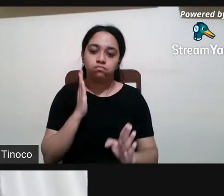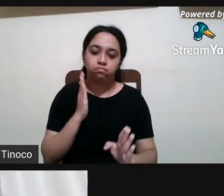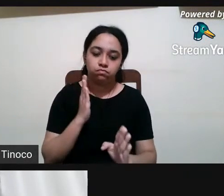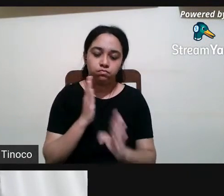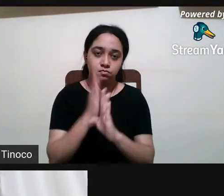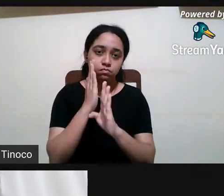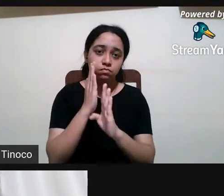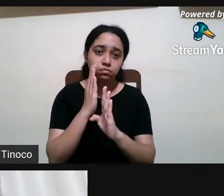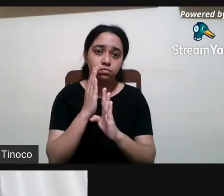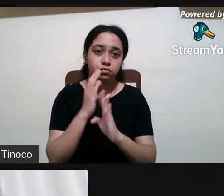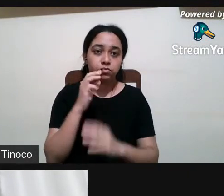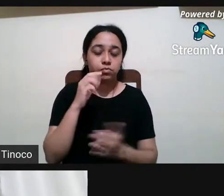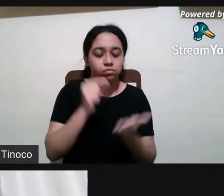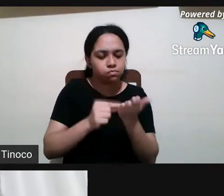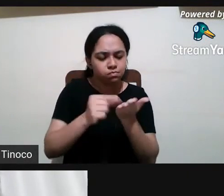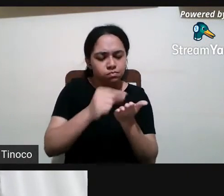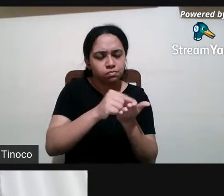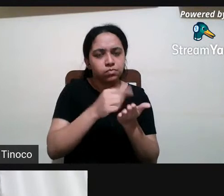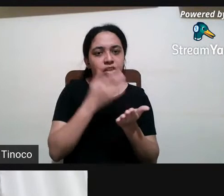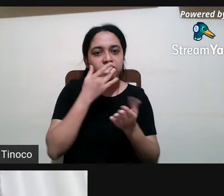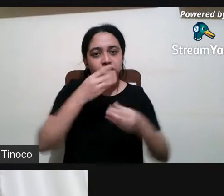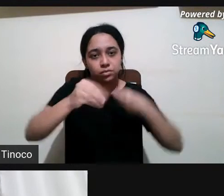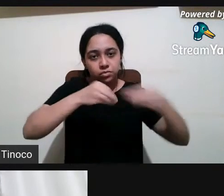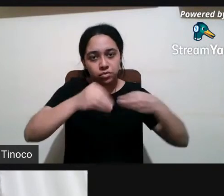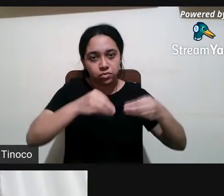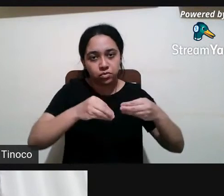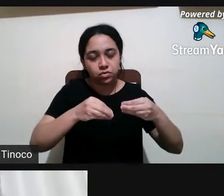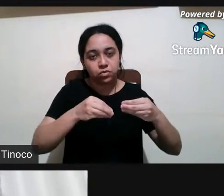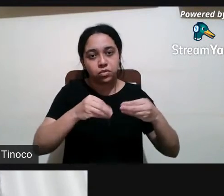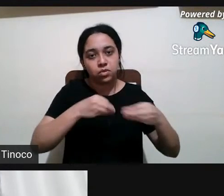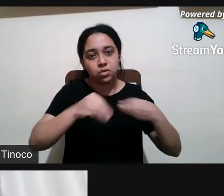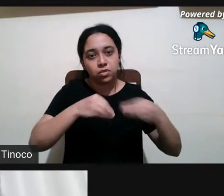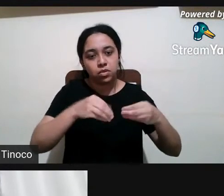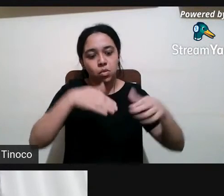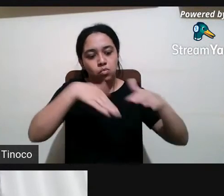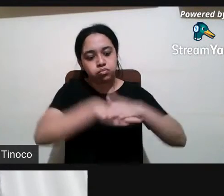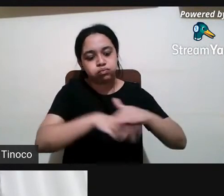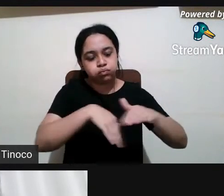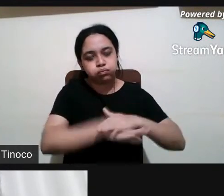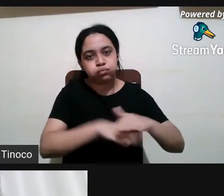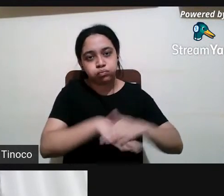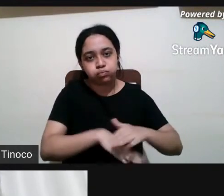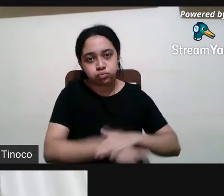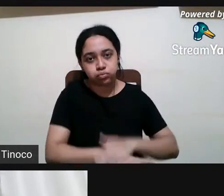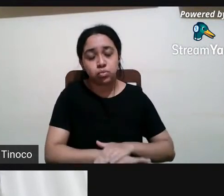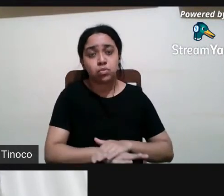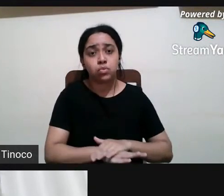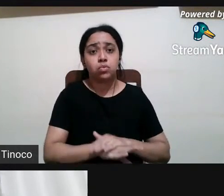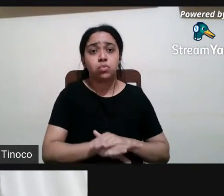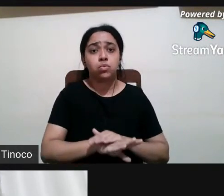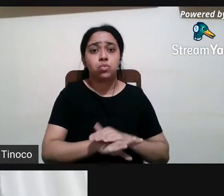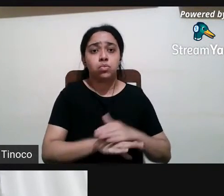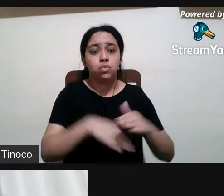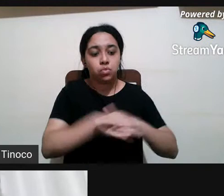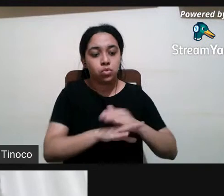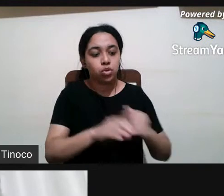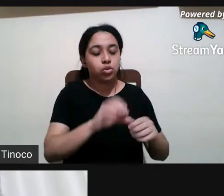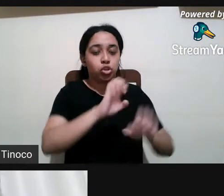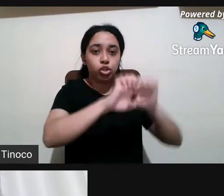que microplásticos acabam se acumulando também com a ajuda de biofilme em estruturas de cultivo,